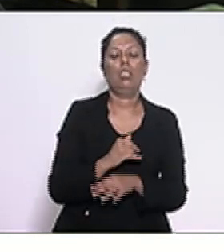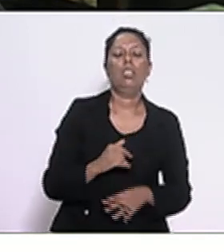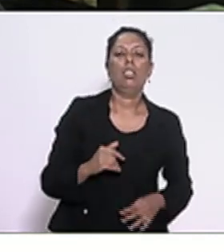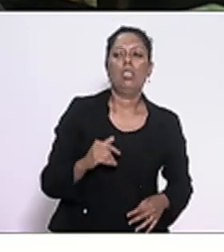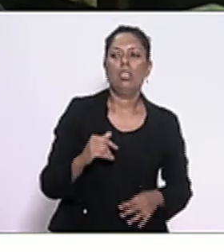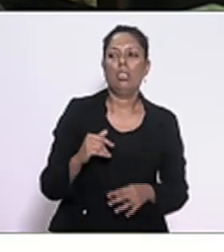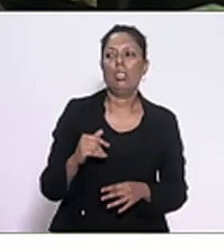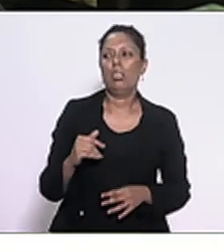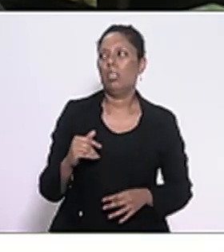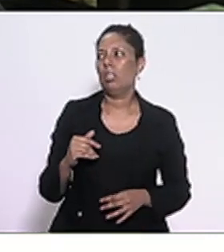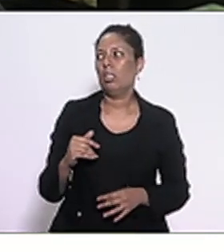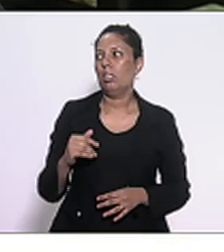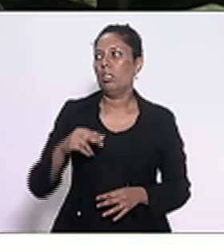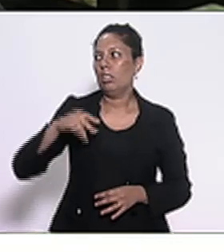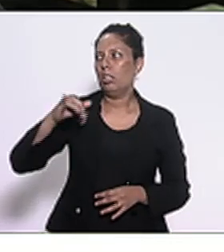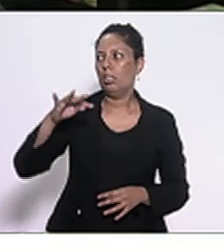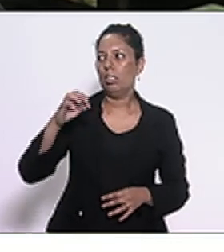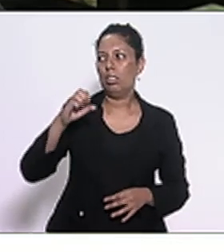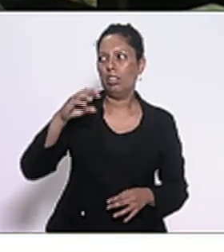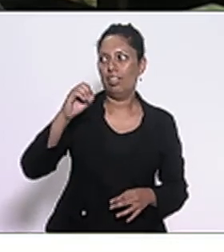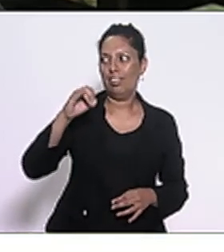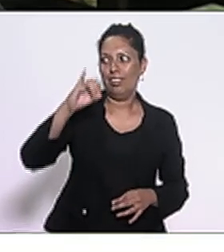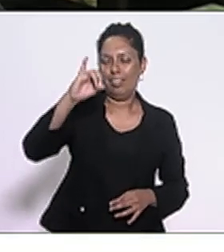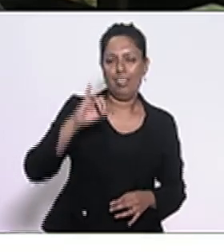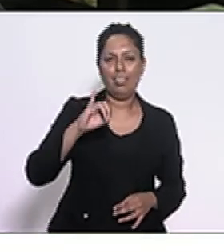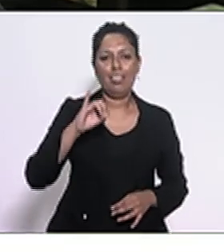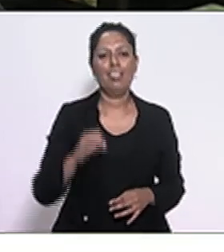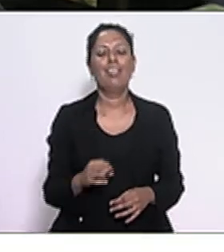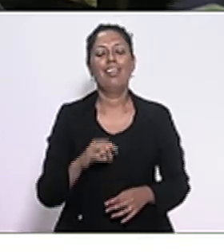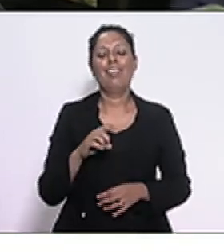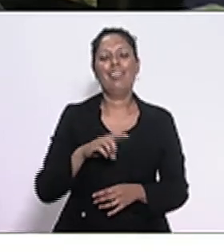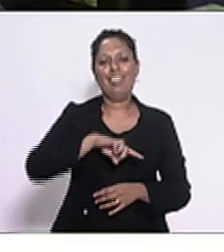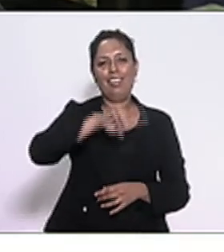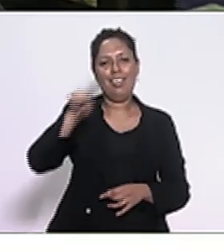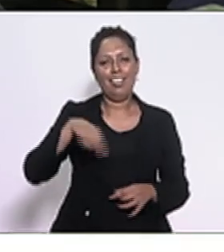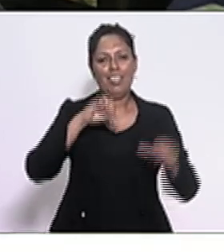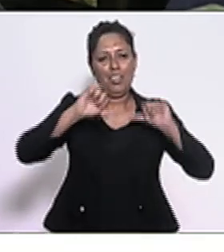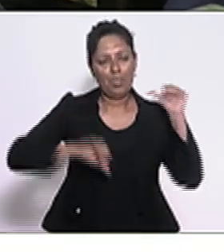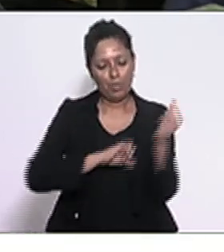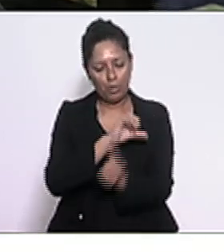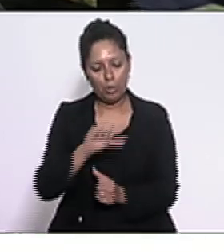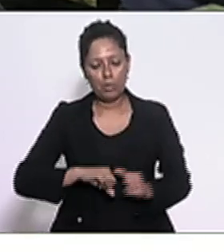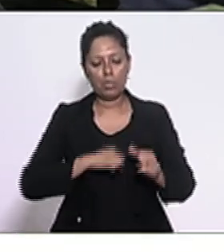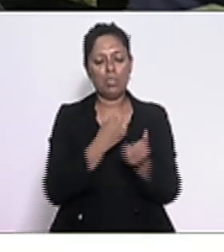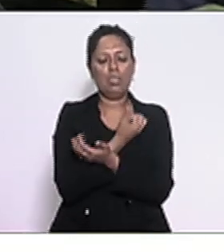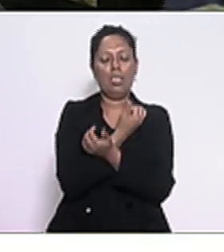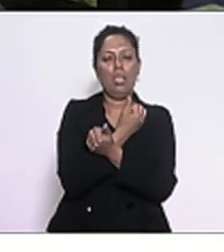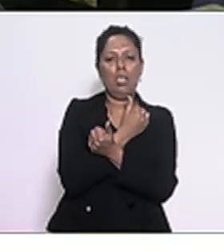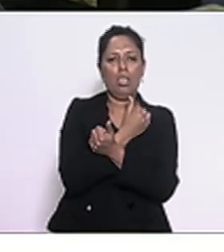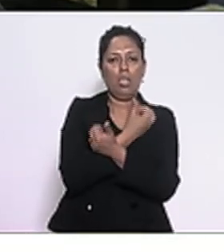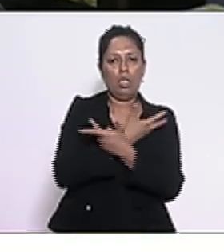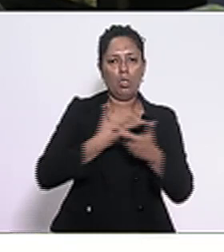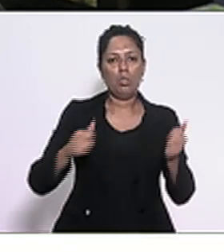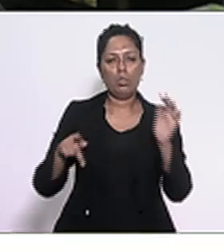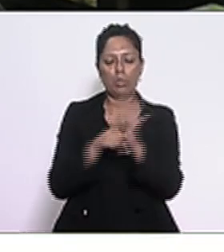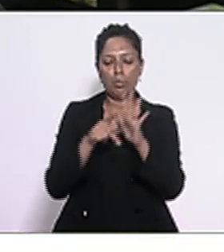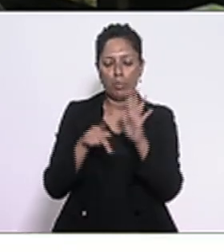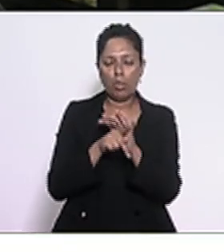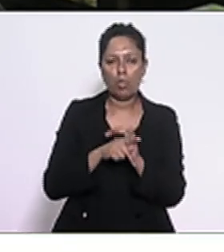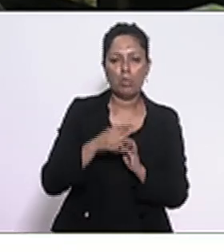exemplo, tiver necessidade de estruturar um sistema de gestão escolar, isso ela pode encomendar ao